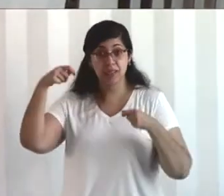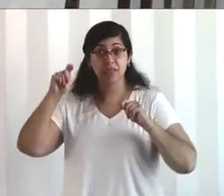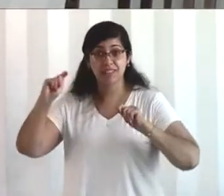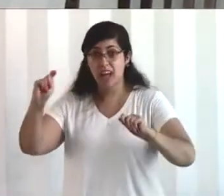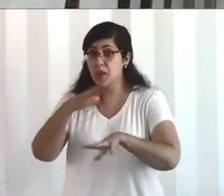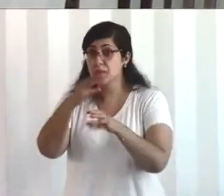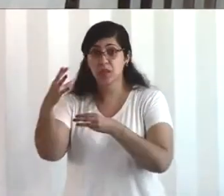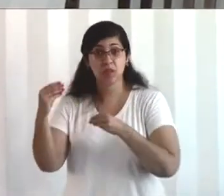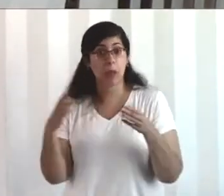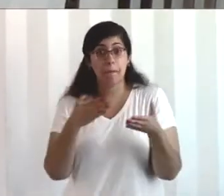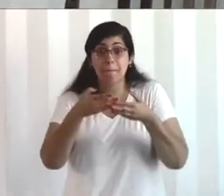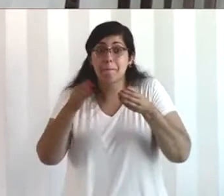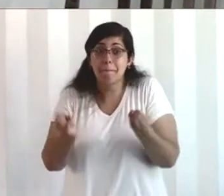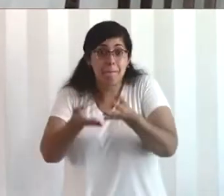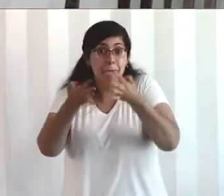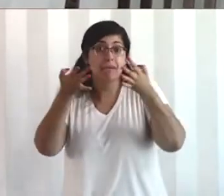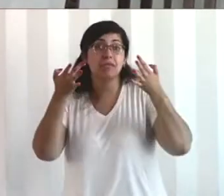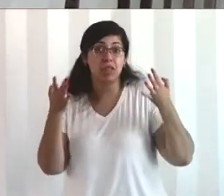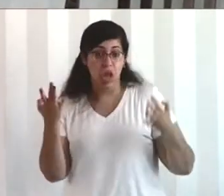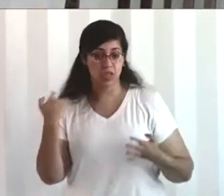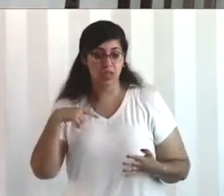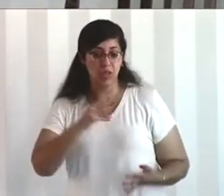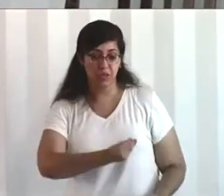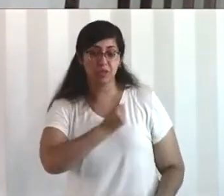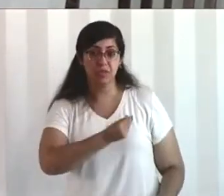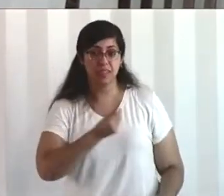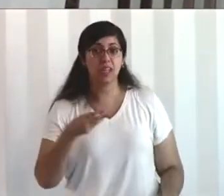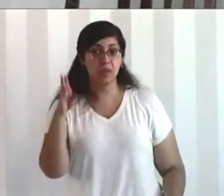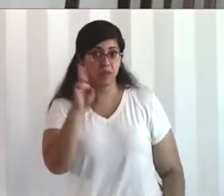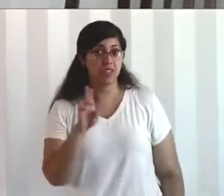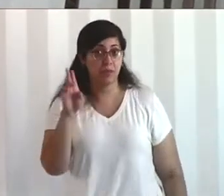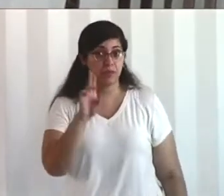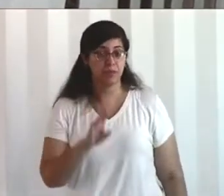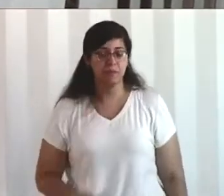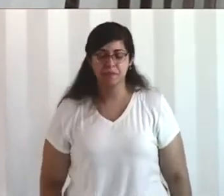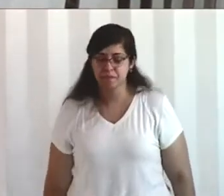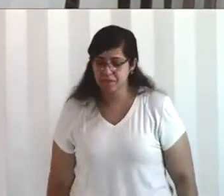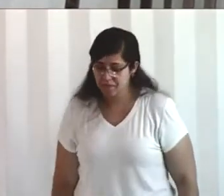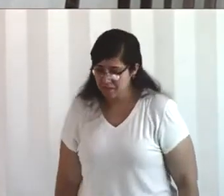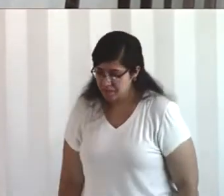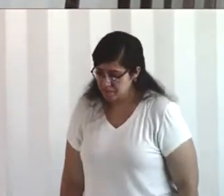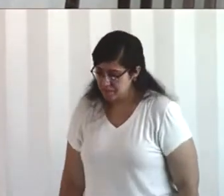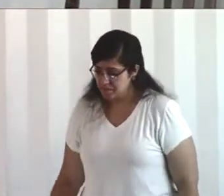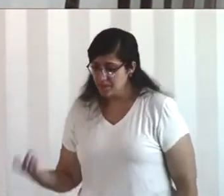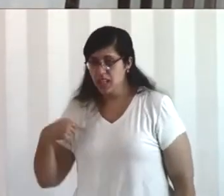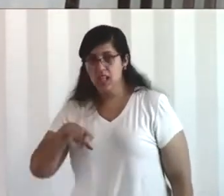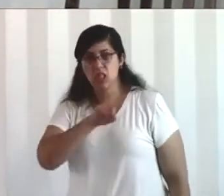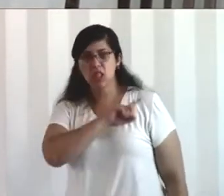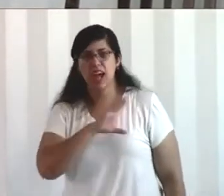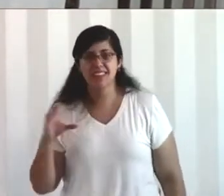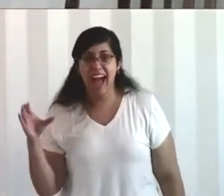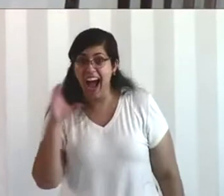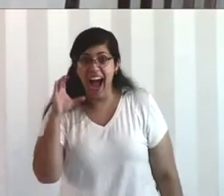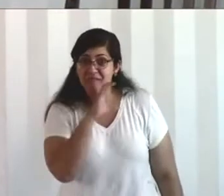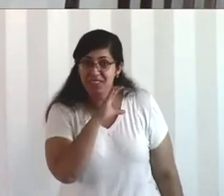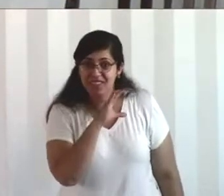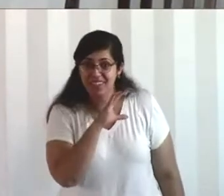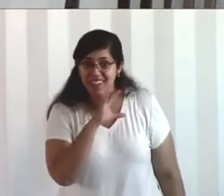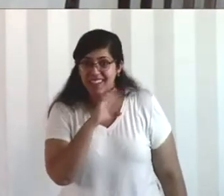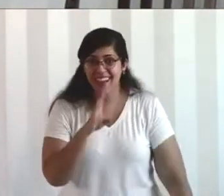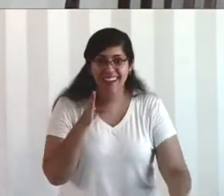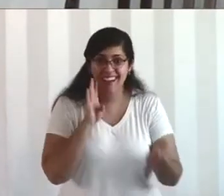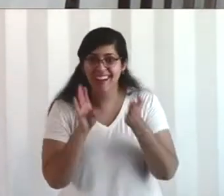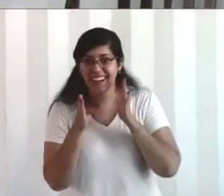usemos. Então eu faço uma aplicação muito direta a você que é hábil em mídias sociais.